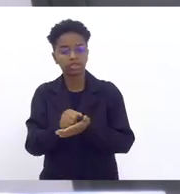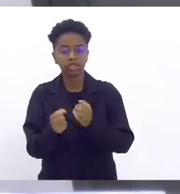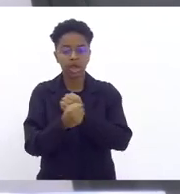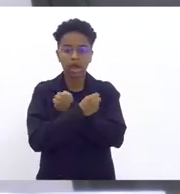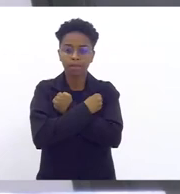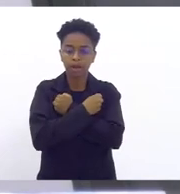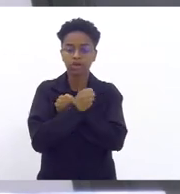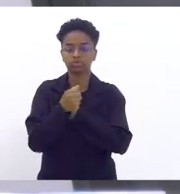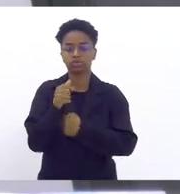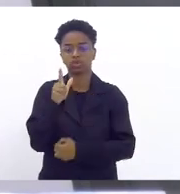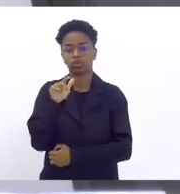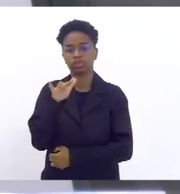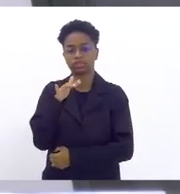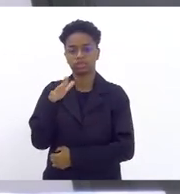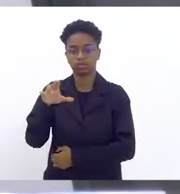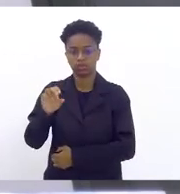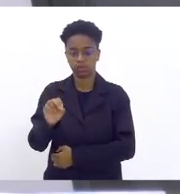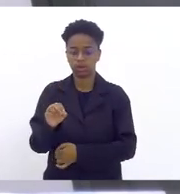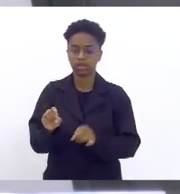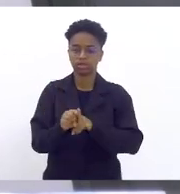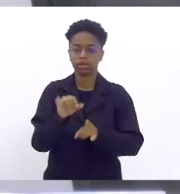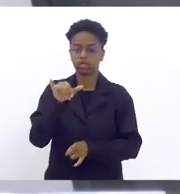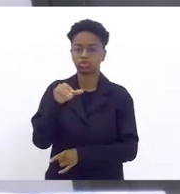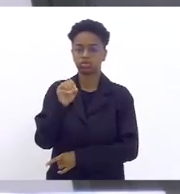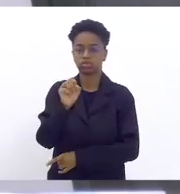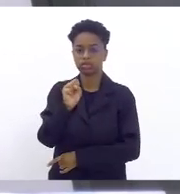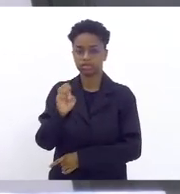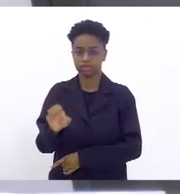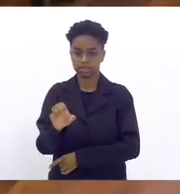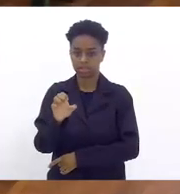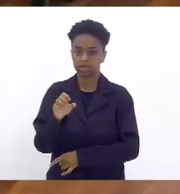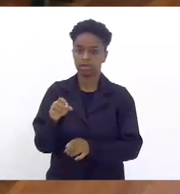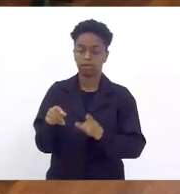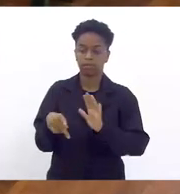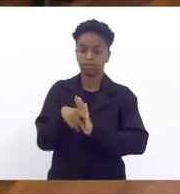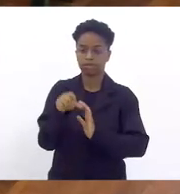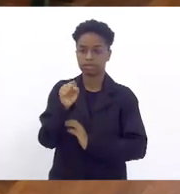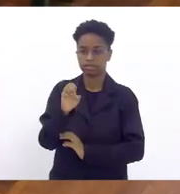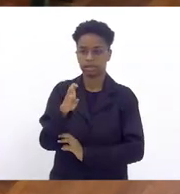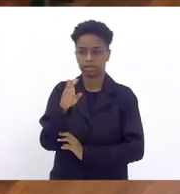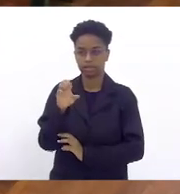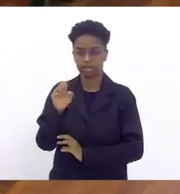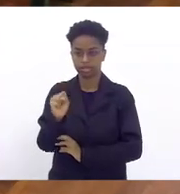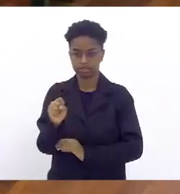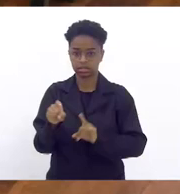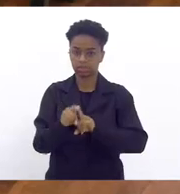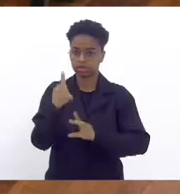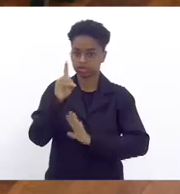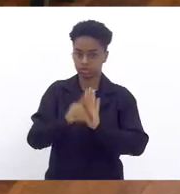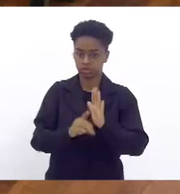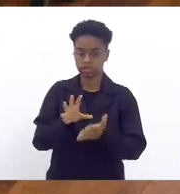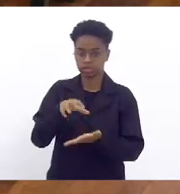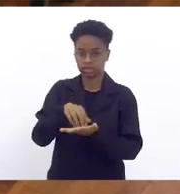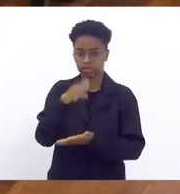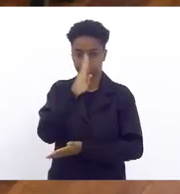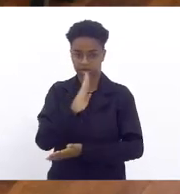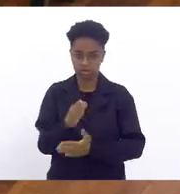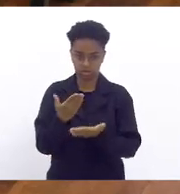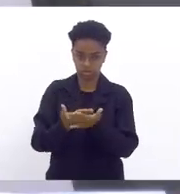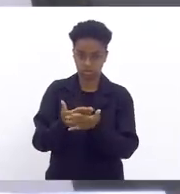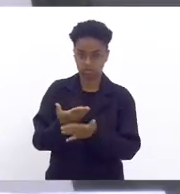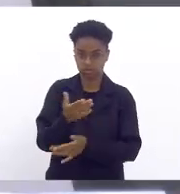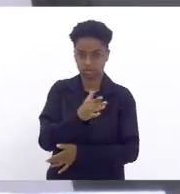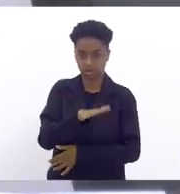Dr Luizinho José Noronha da cebs diretor do centro né brasileiro de estudos da Saúde